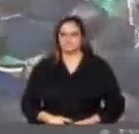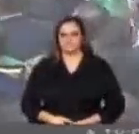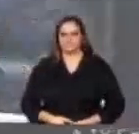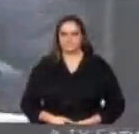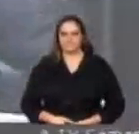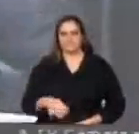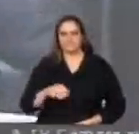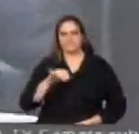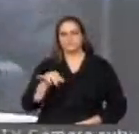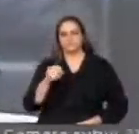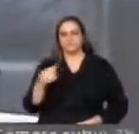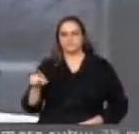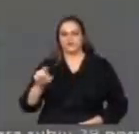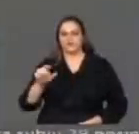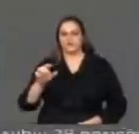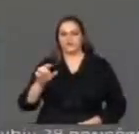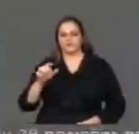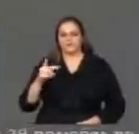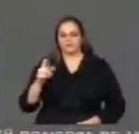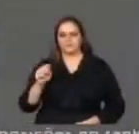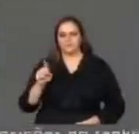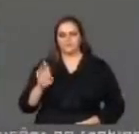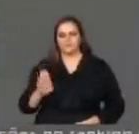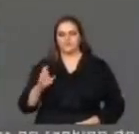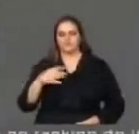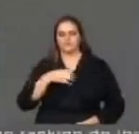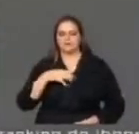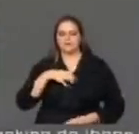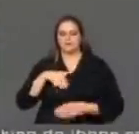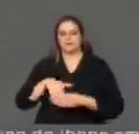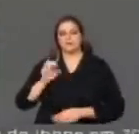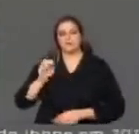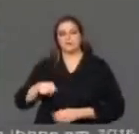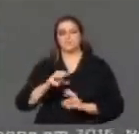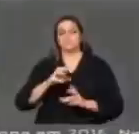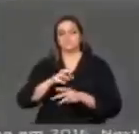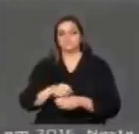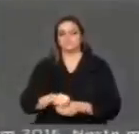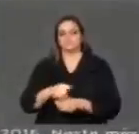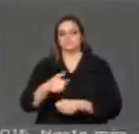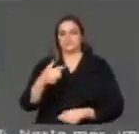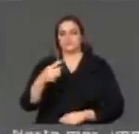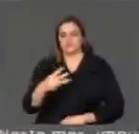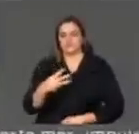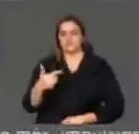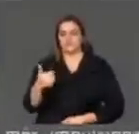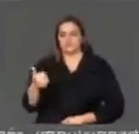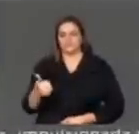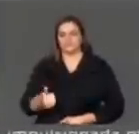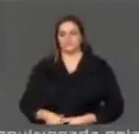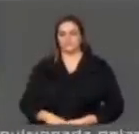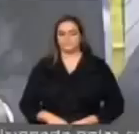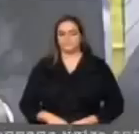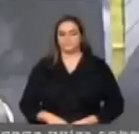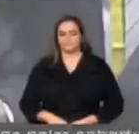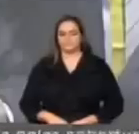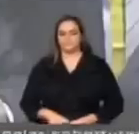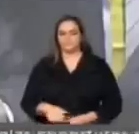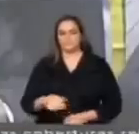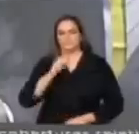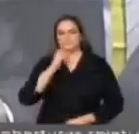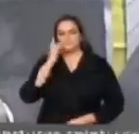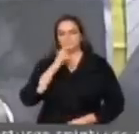João Roberto, PSDB da Bahia, votou sim e acumulou 321 votos.